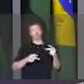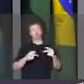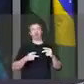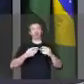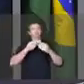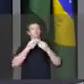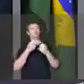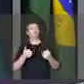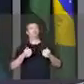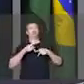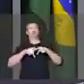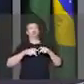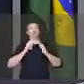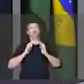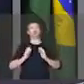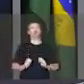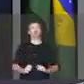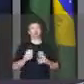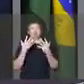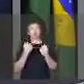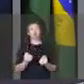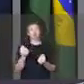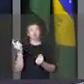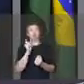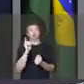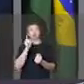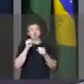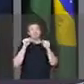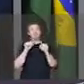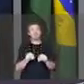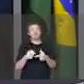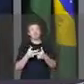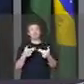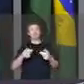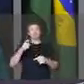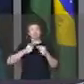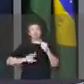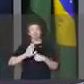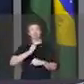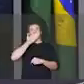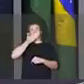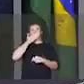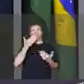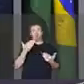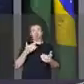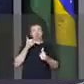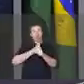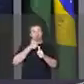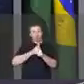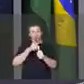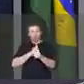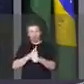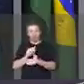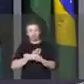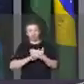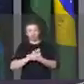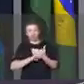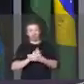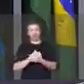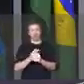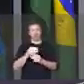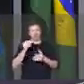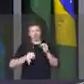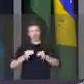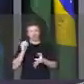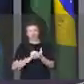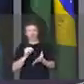dos brasileiros que não aceitam esse tipo de censura, esse tipo de perseguição, esse tipo de